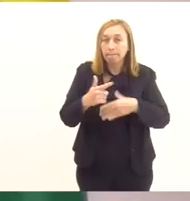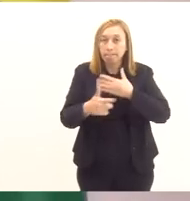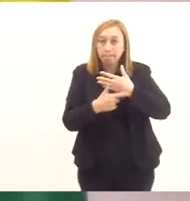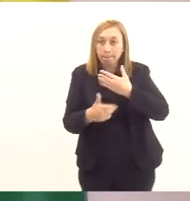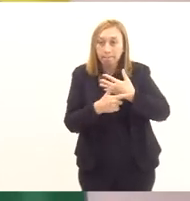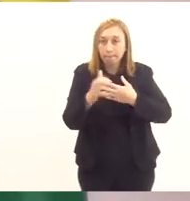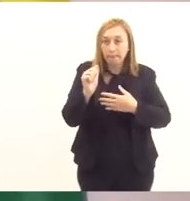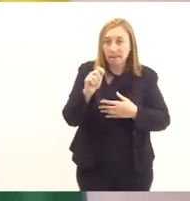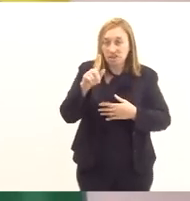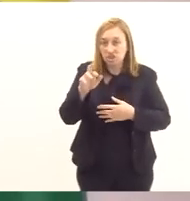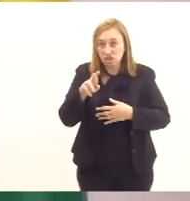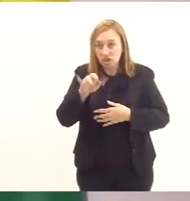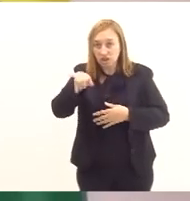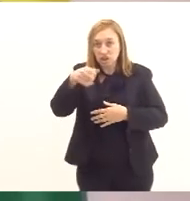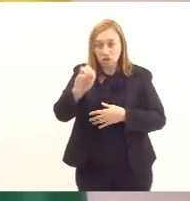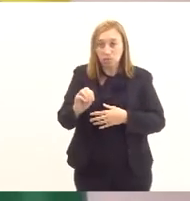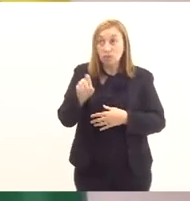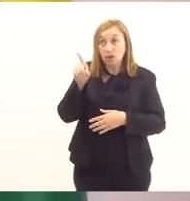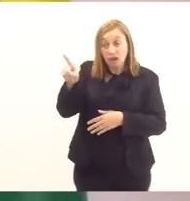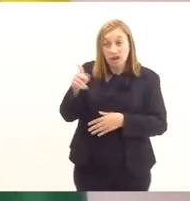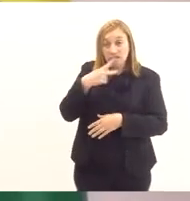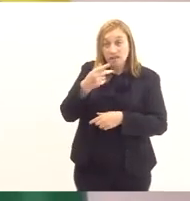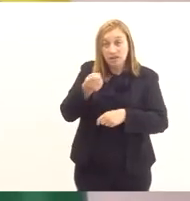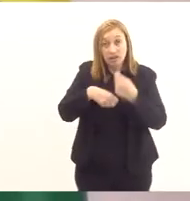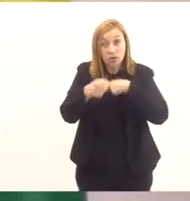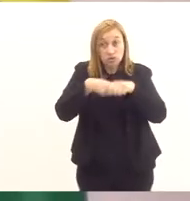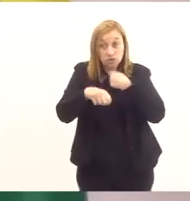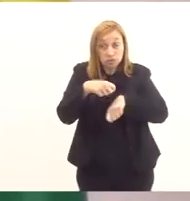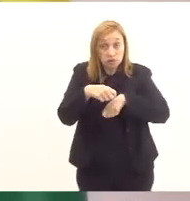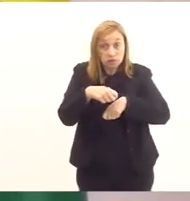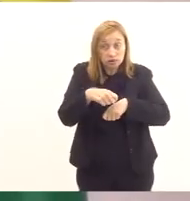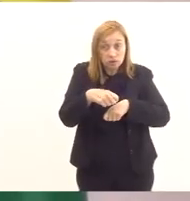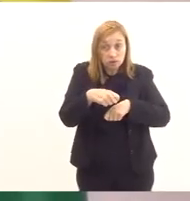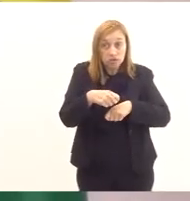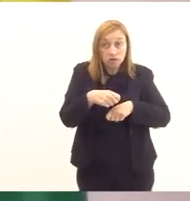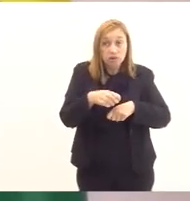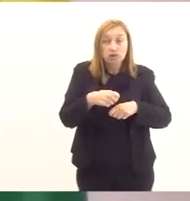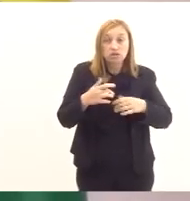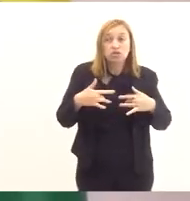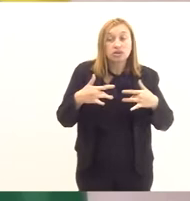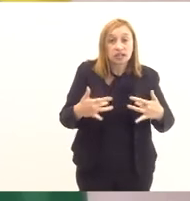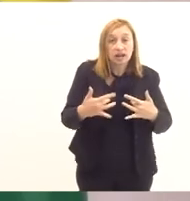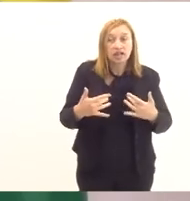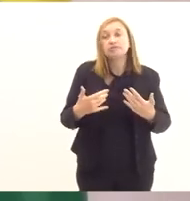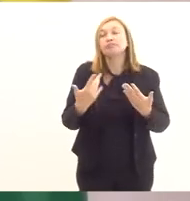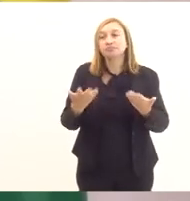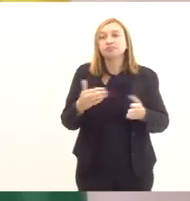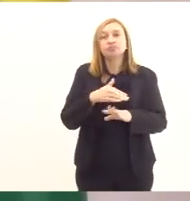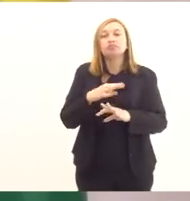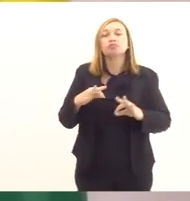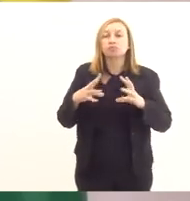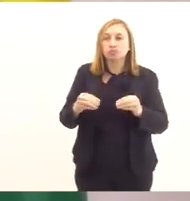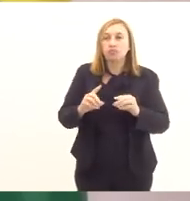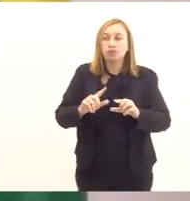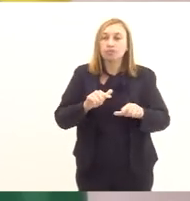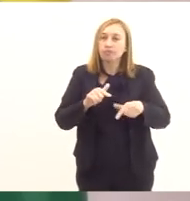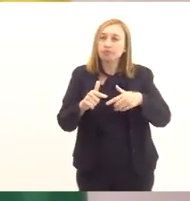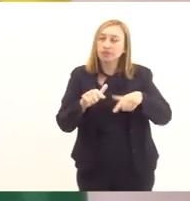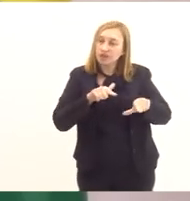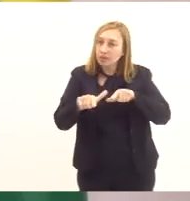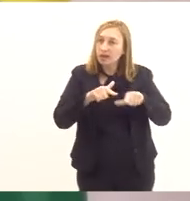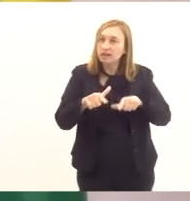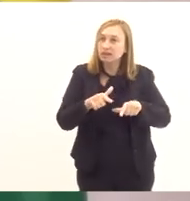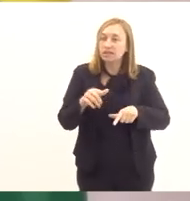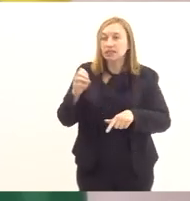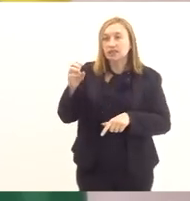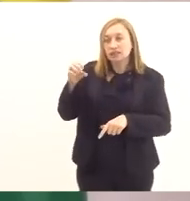na pauta pertinente ela trata da economia o mandato dela vocacionado para tratar economia solidária enfim todo mundo atuando Deputado Samuel Malafaia